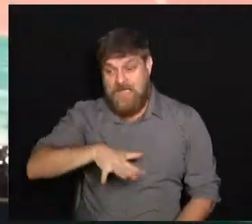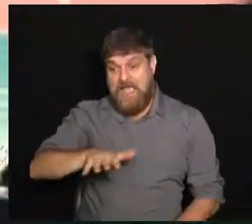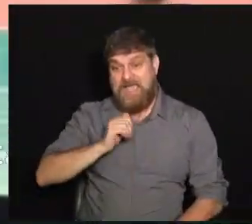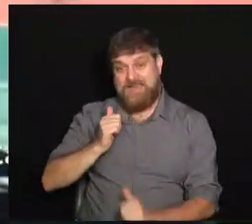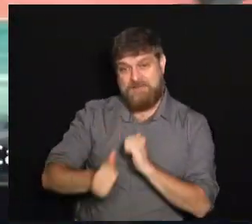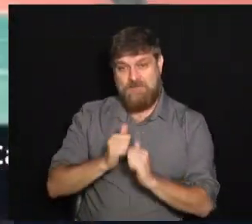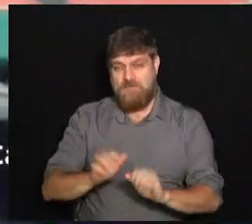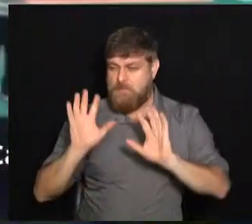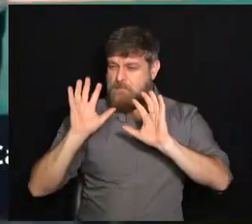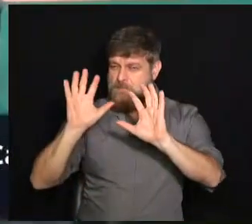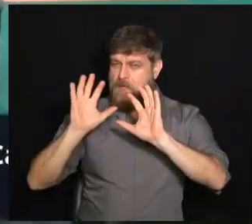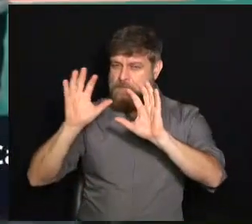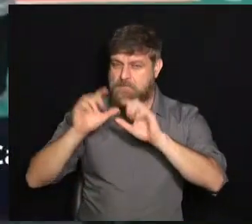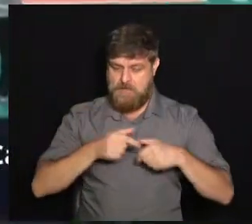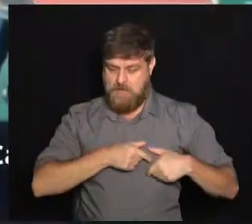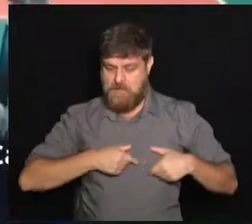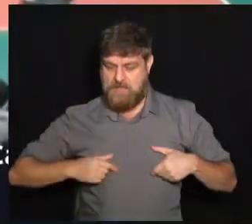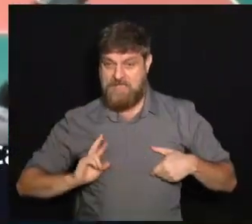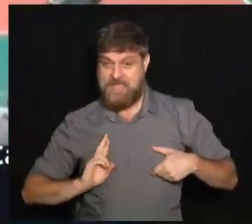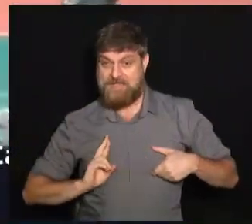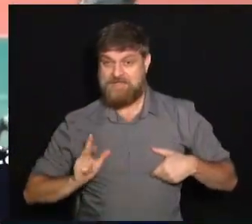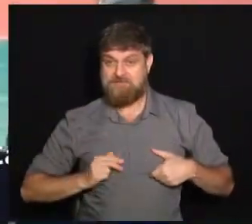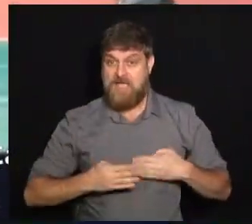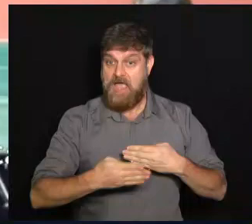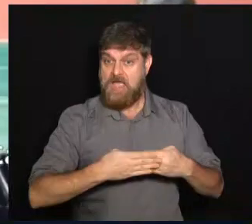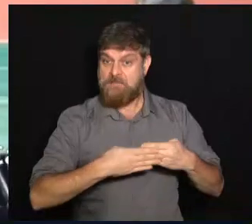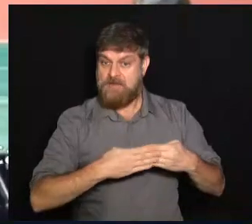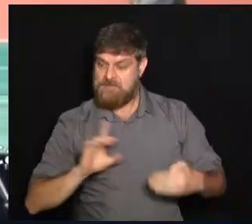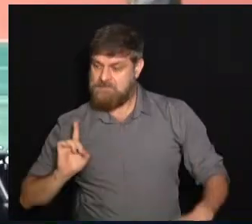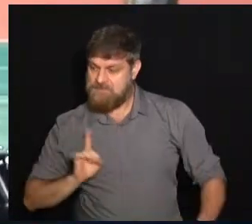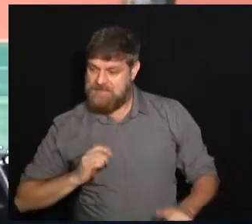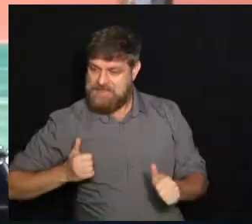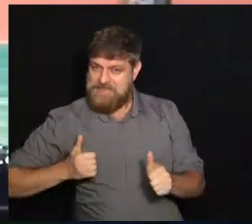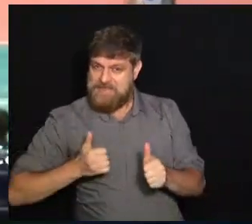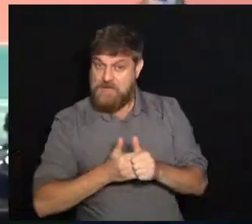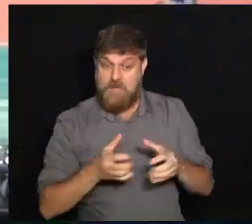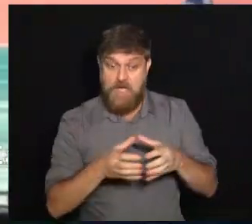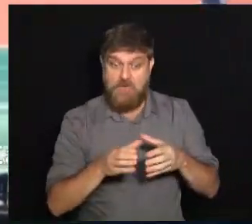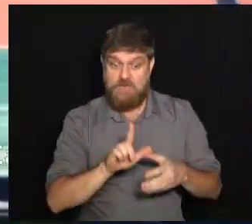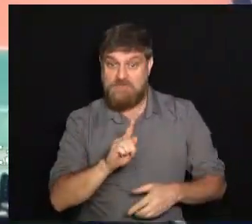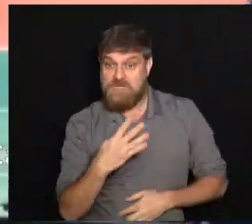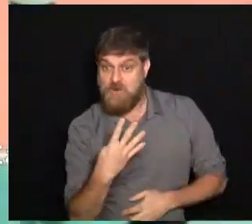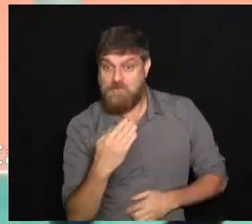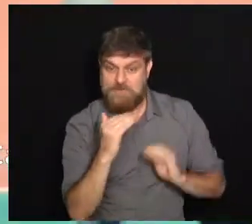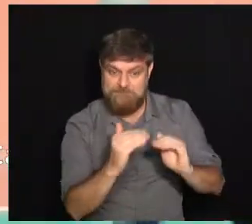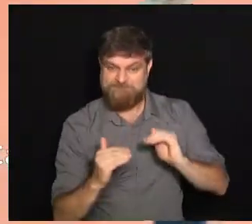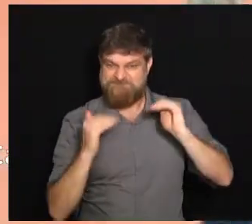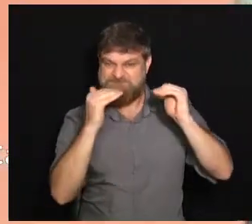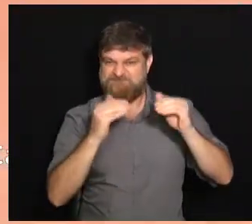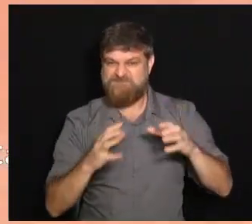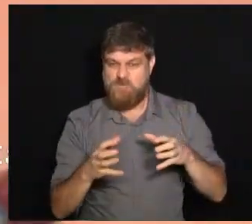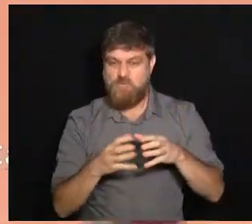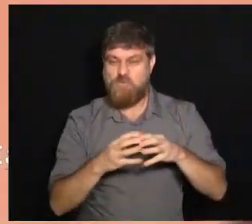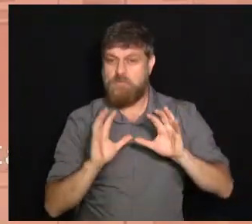esporte, Vôlei Renata vai a Ribeirão Preto para se aproximar do G4 da Superliga Masculina.